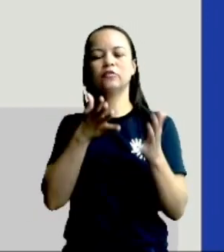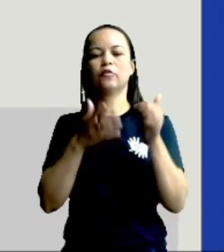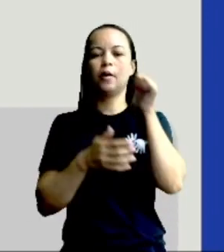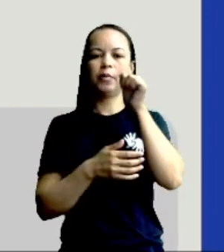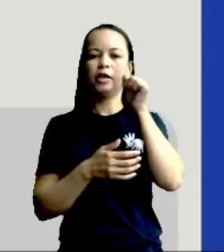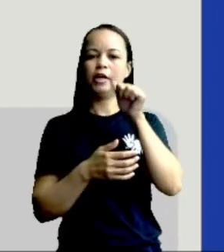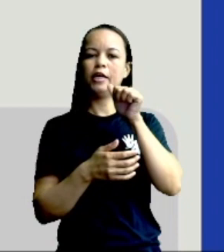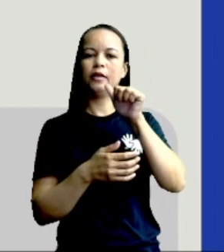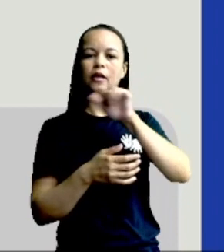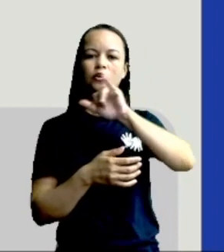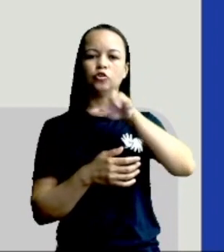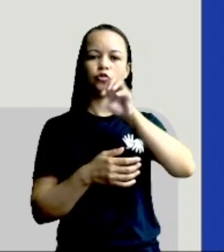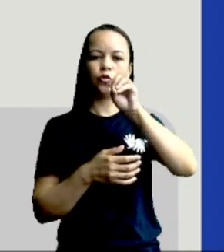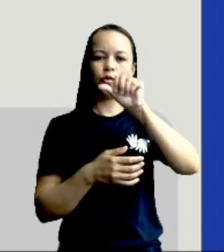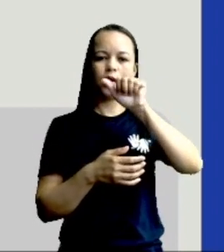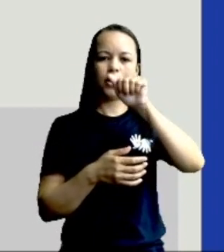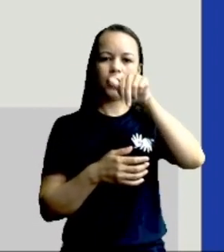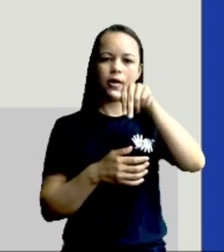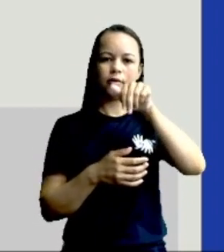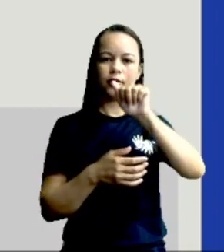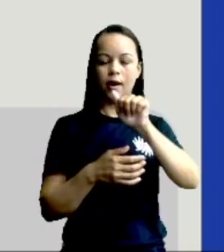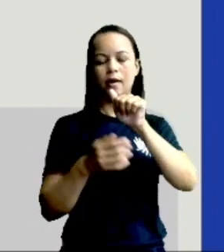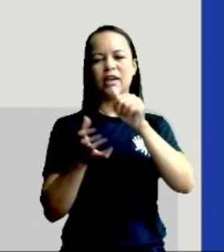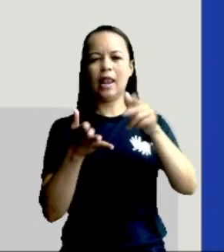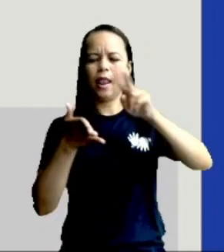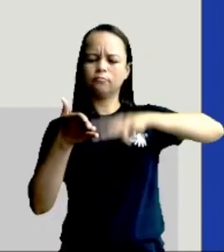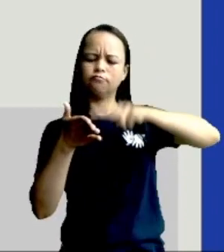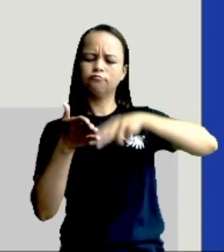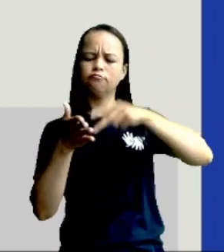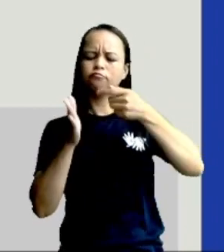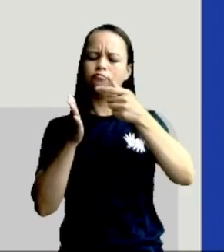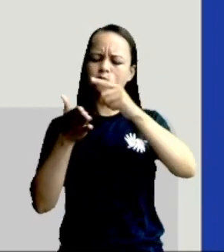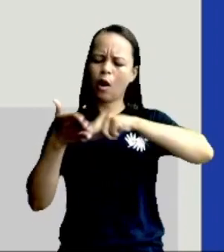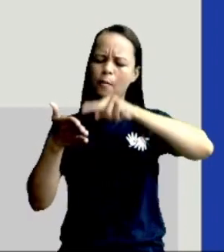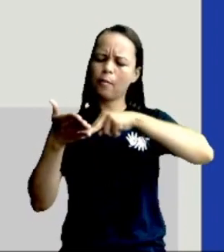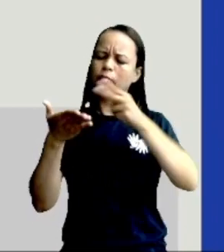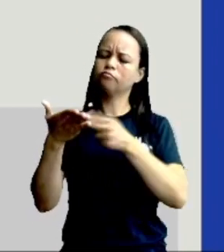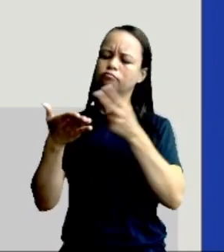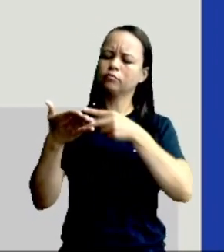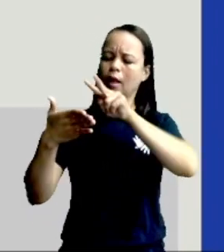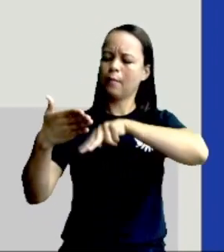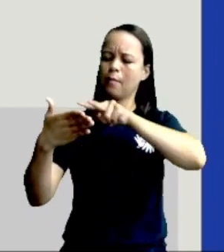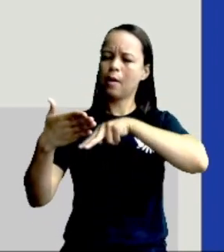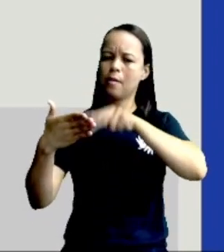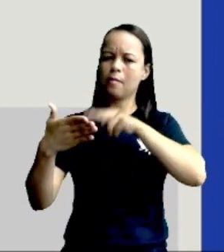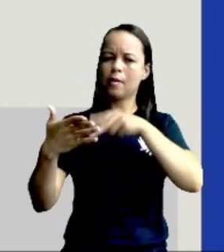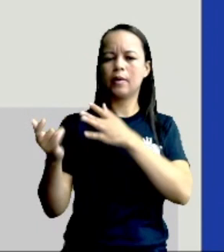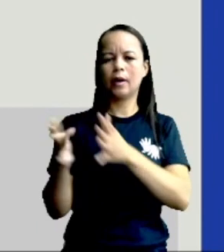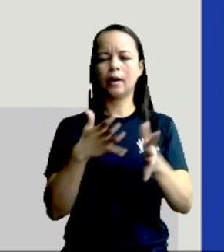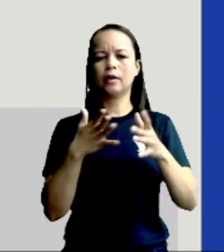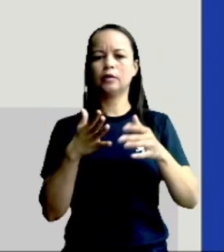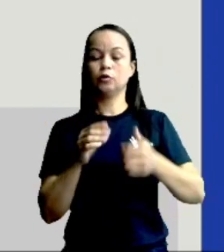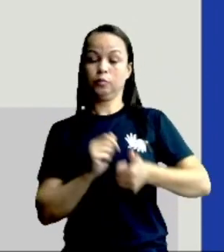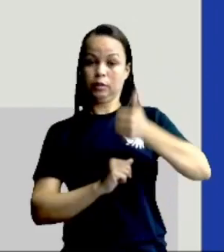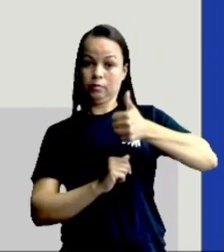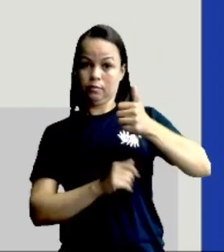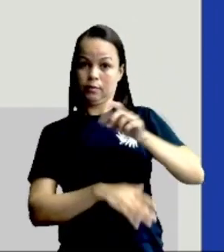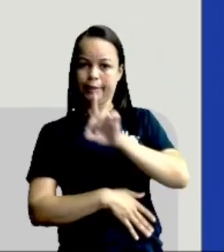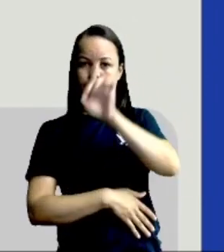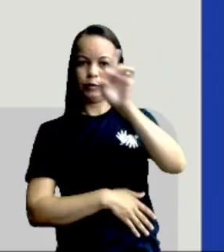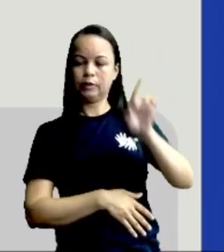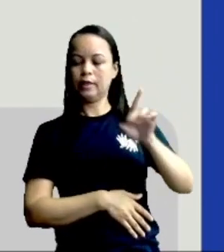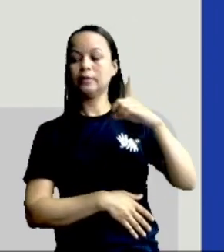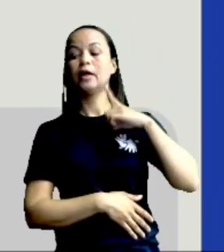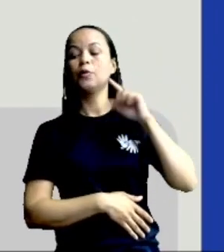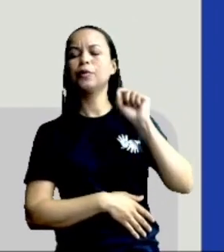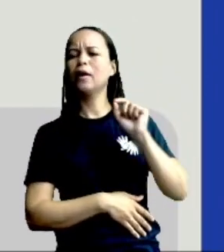né? Por dia. Ela quer essa quantidade. Então, percebemos que no primeiro dia, né, ela tem o